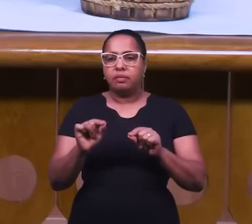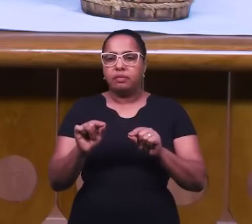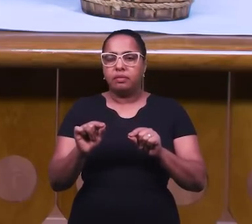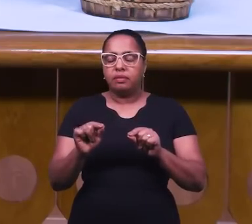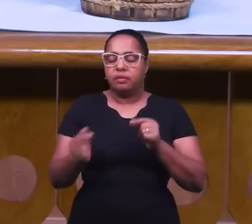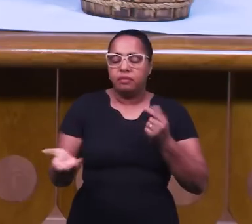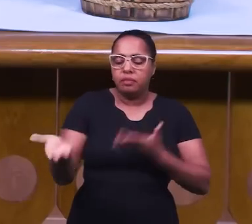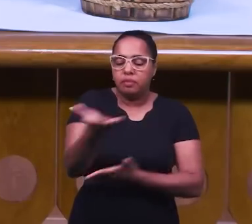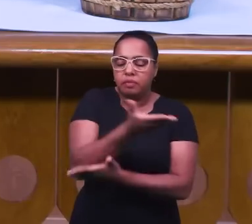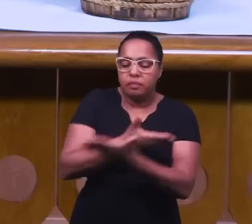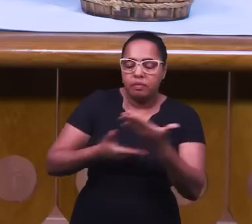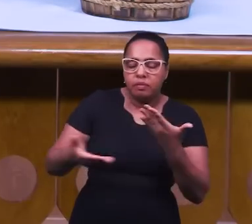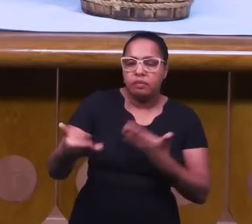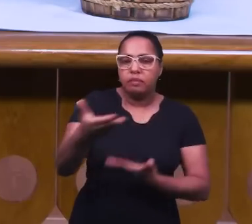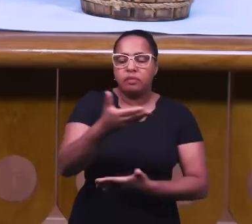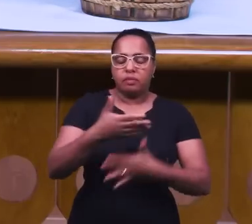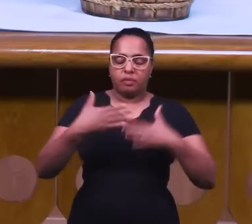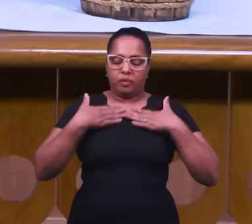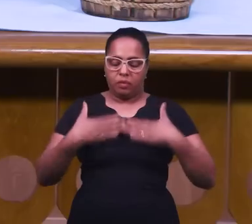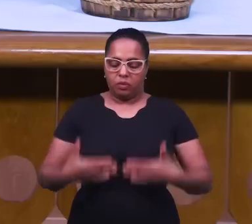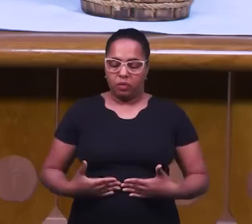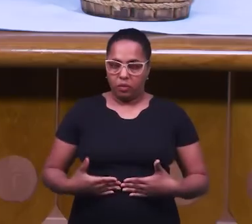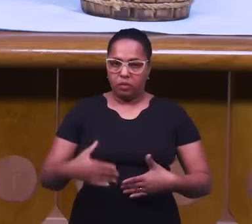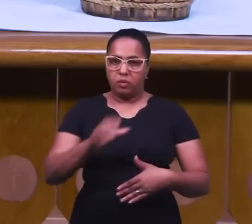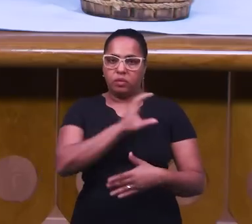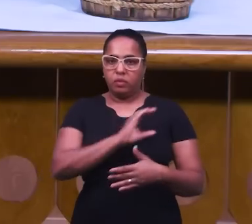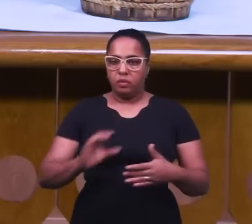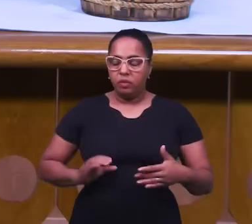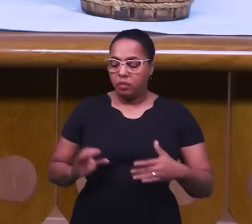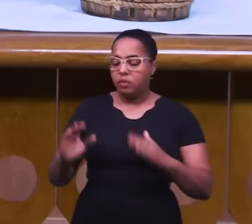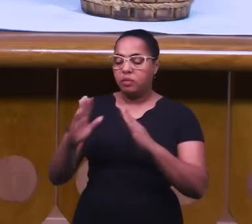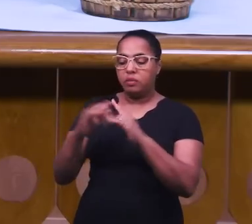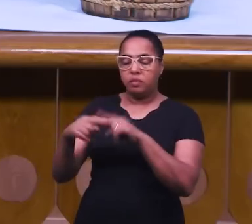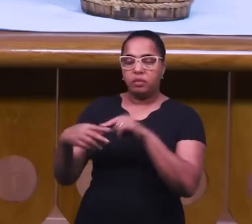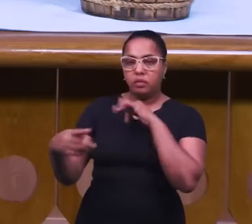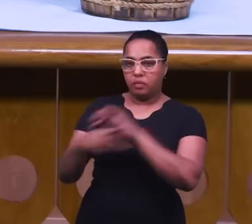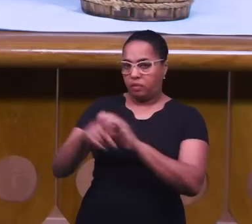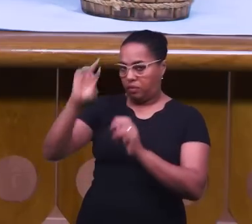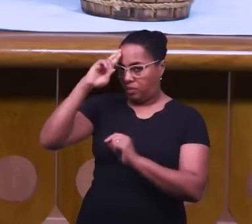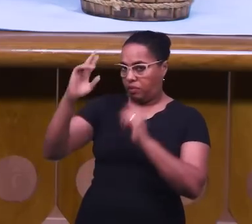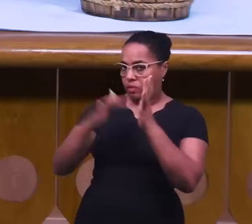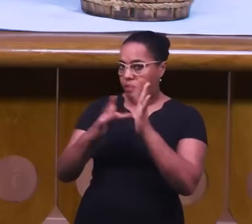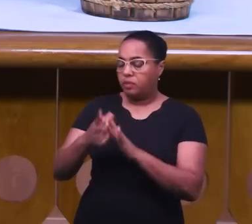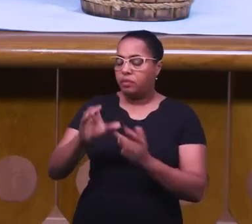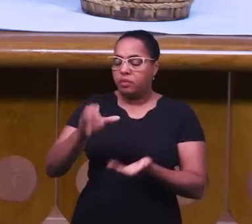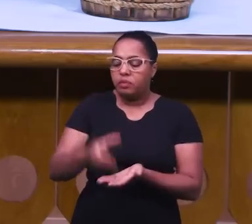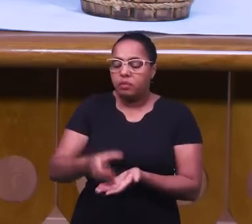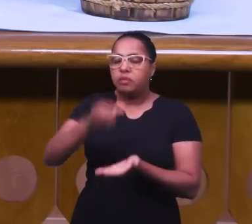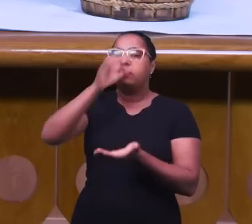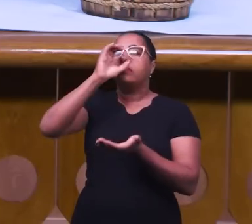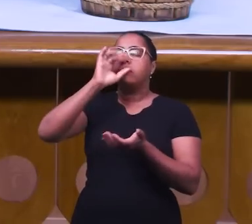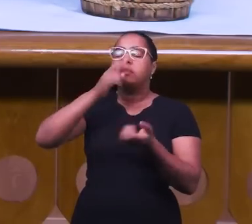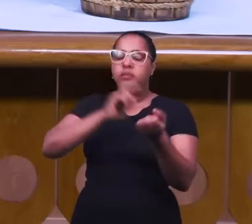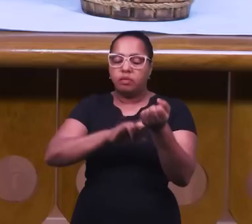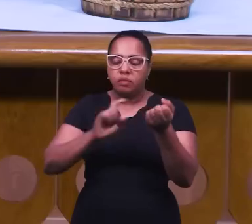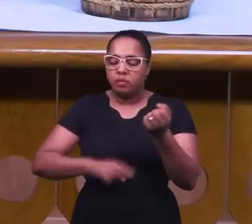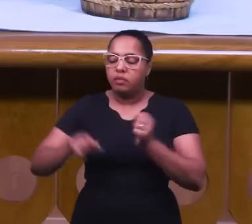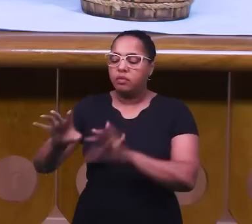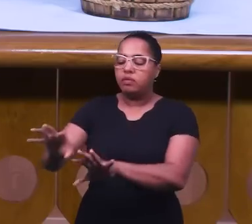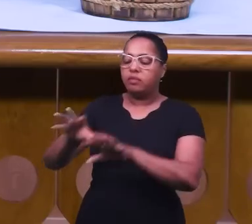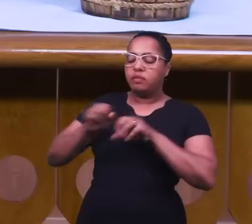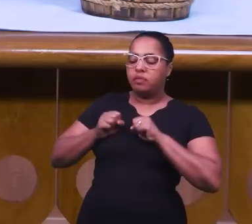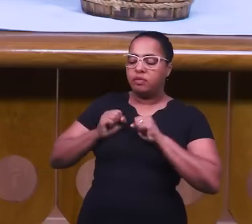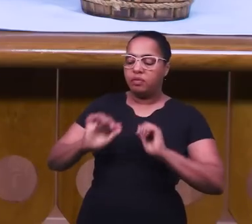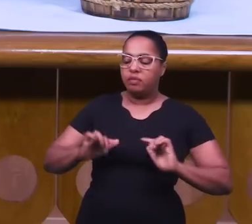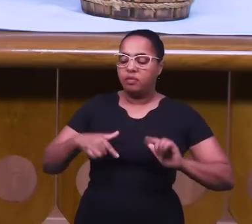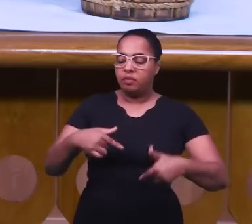significa participar do corpo de Cristo, ou seja, da igreja de Jesus. Beber do sangue significa tomar parte do